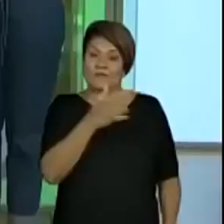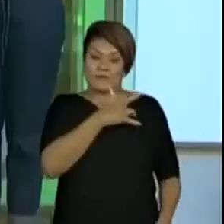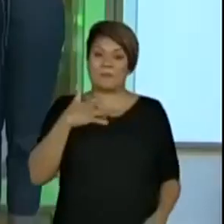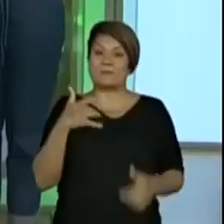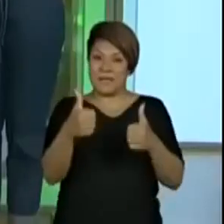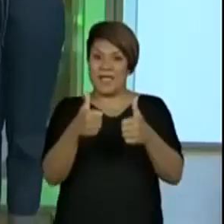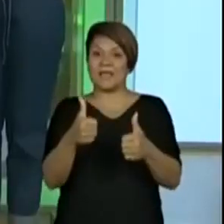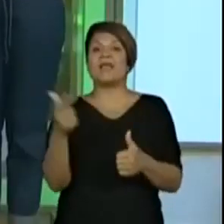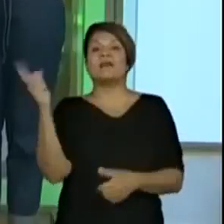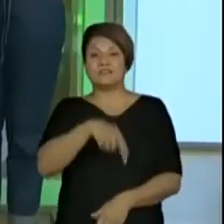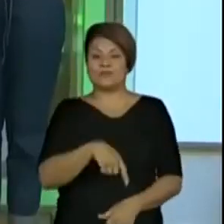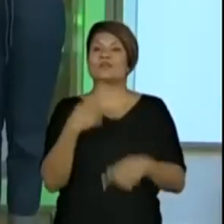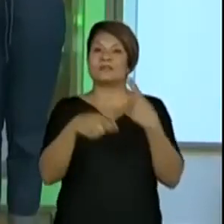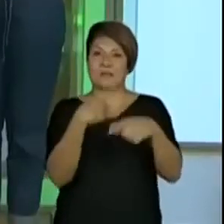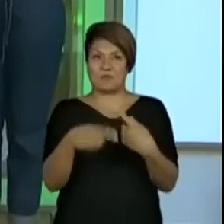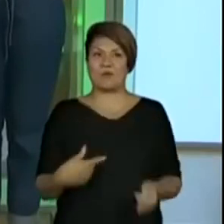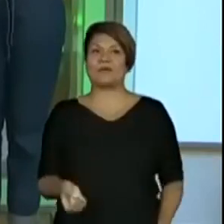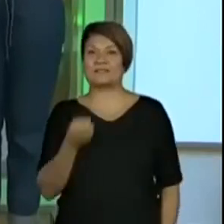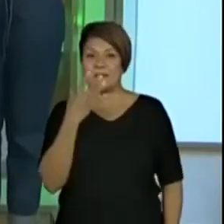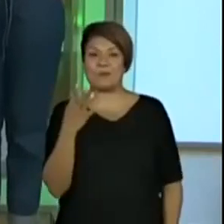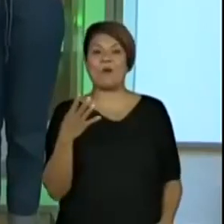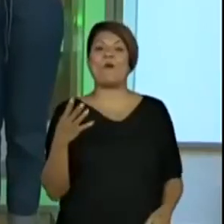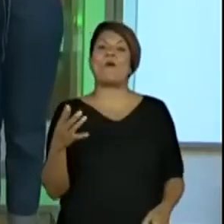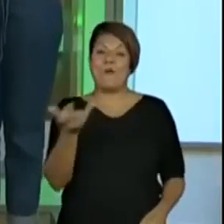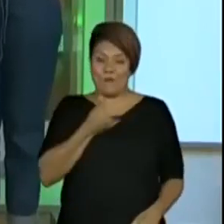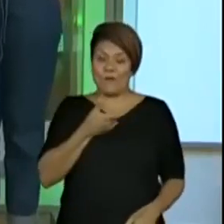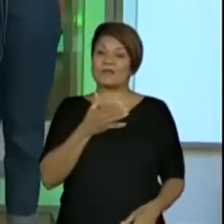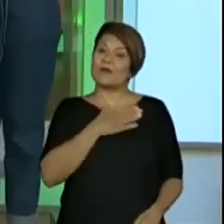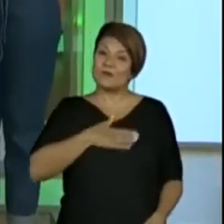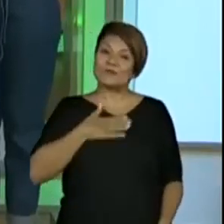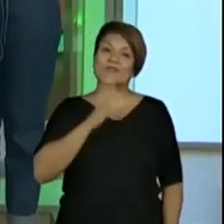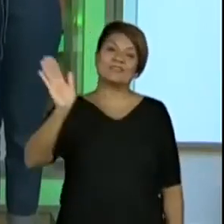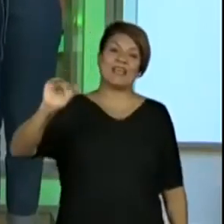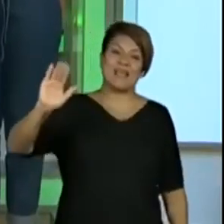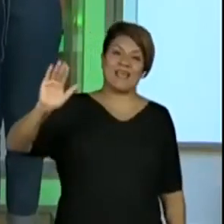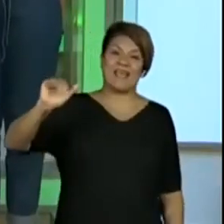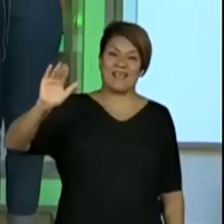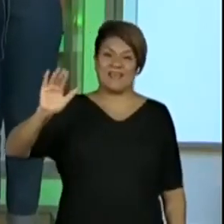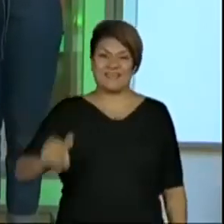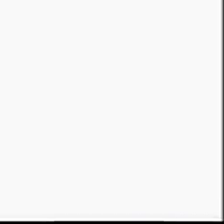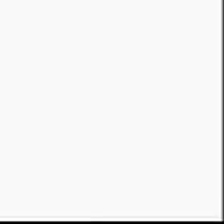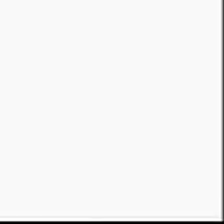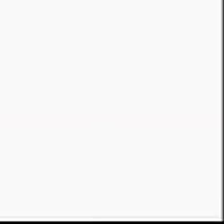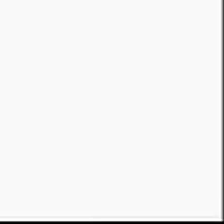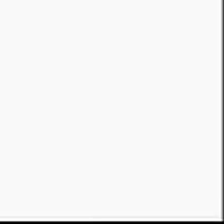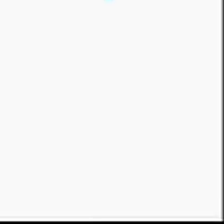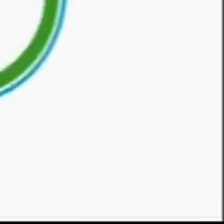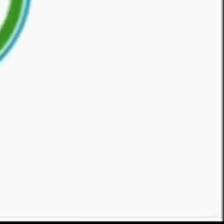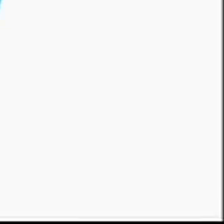e a gente volta Conta amanhã. Conta pra gente se você gostou da aula. Tchau, beijo, tchau, até amanhã. Turminha, tchau.